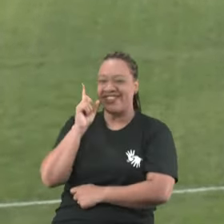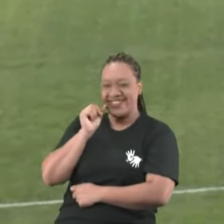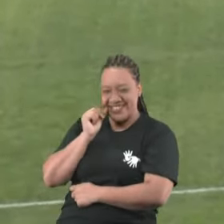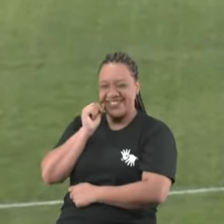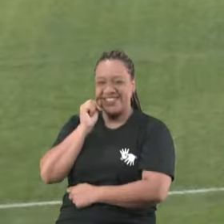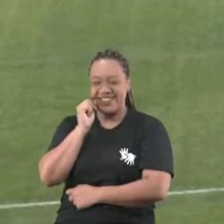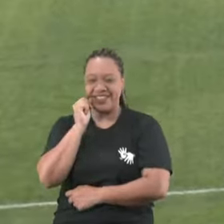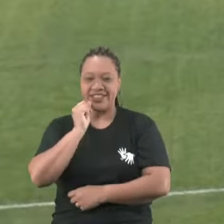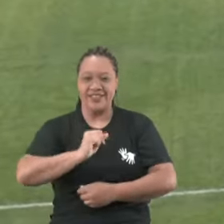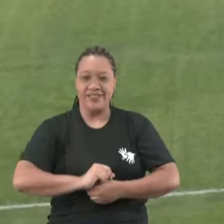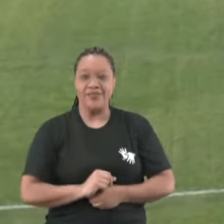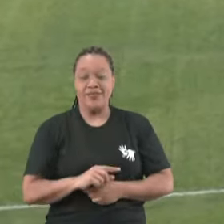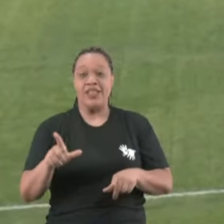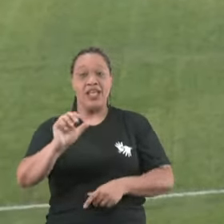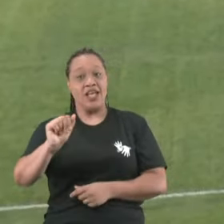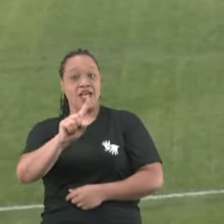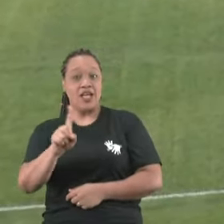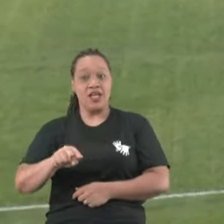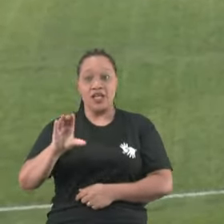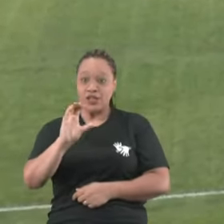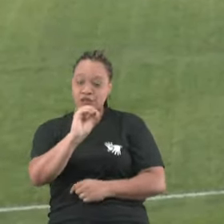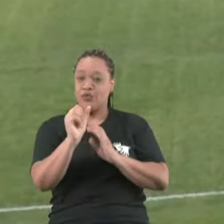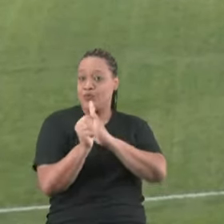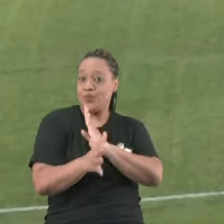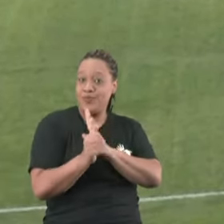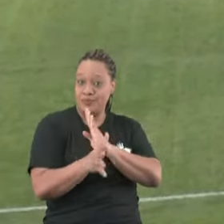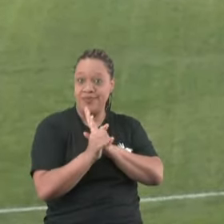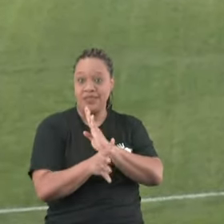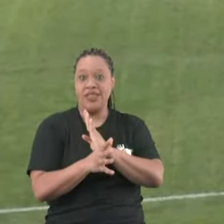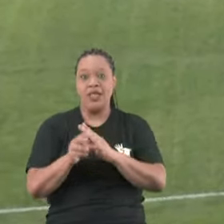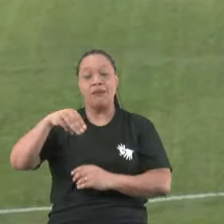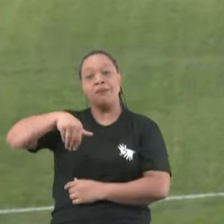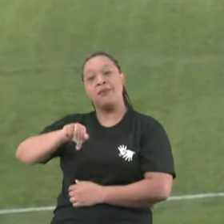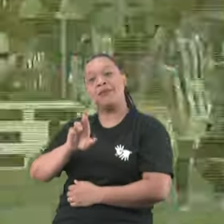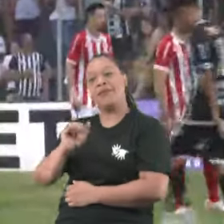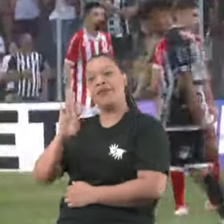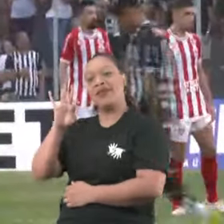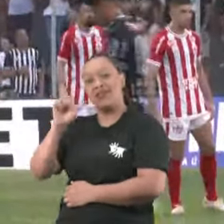Maceió. Azul Benefícios. Maratá.